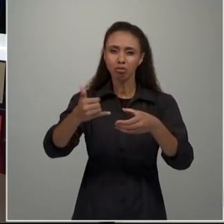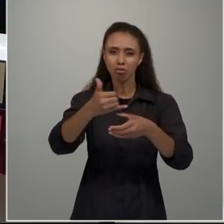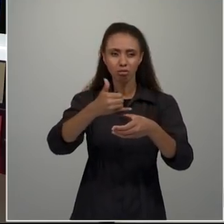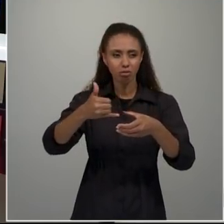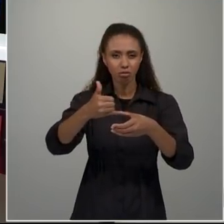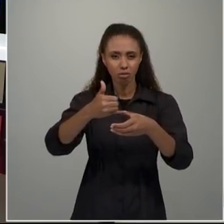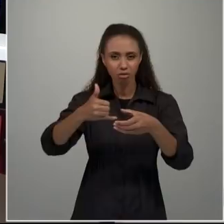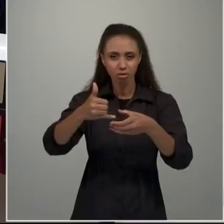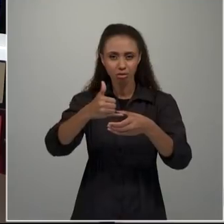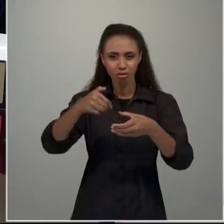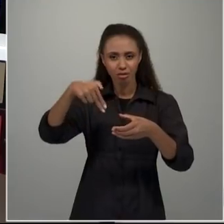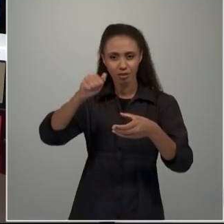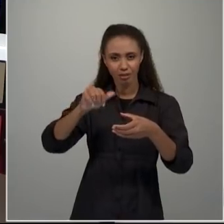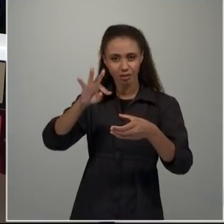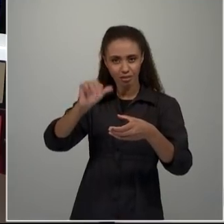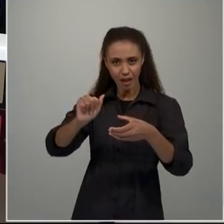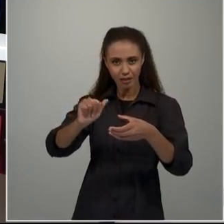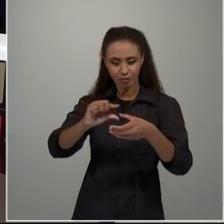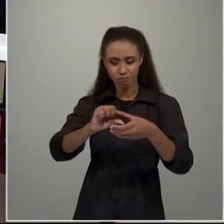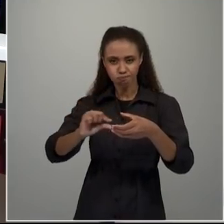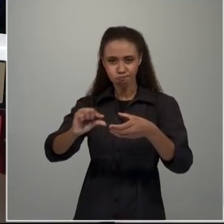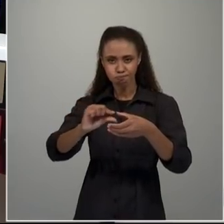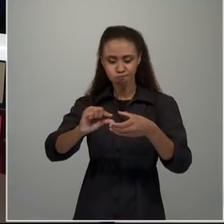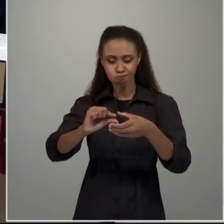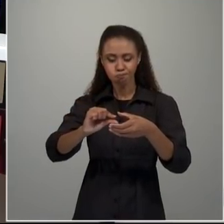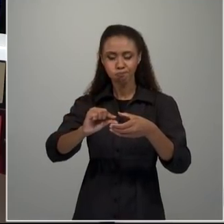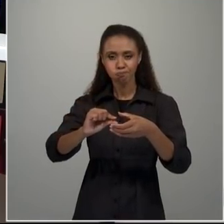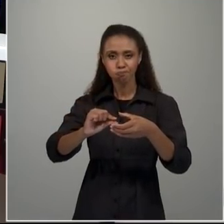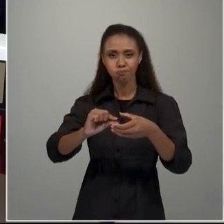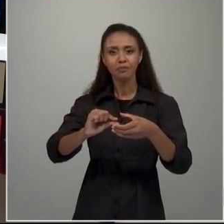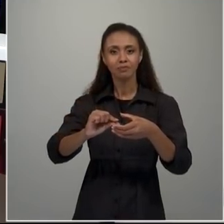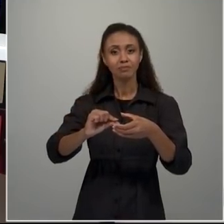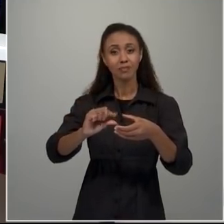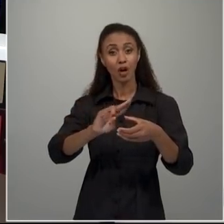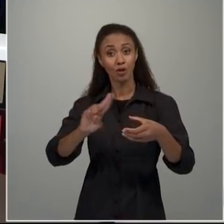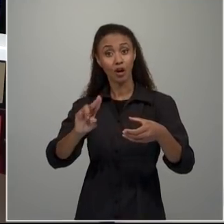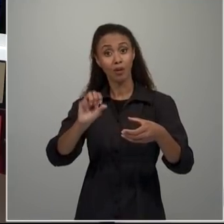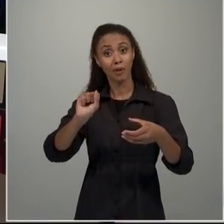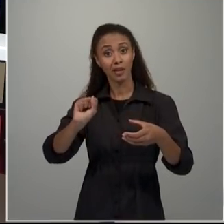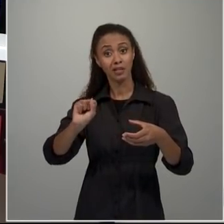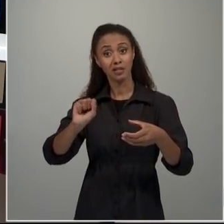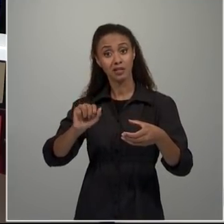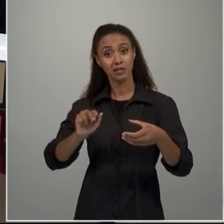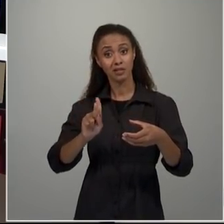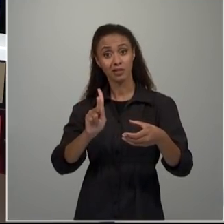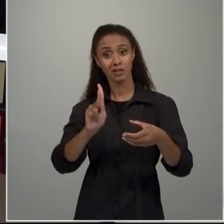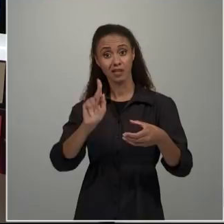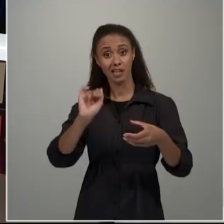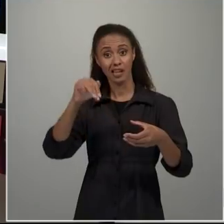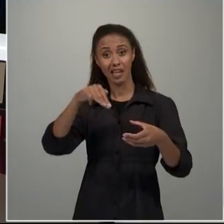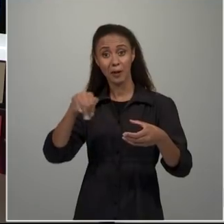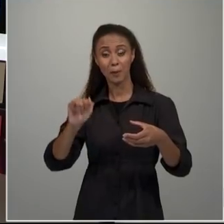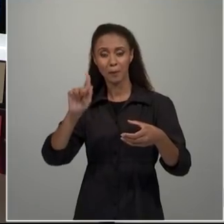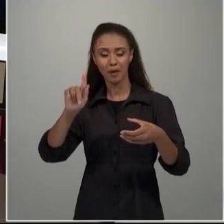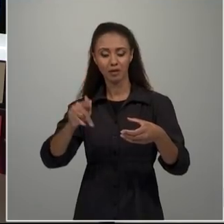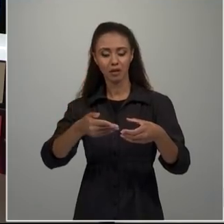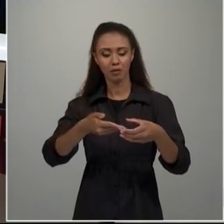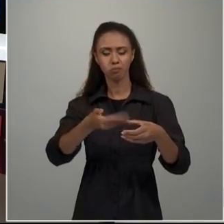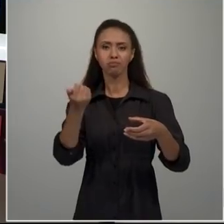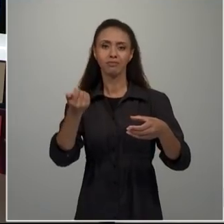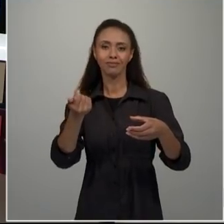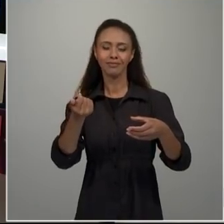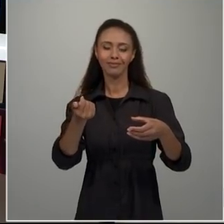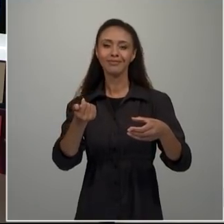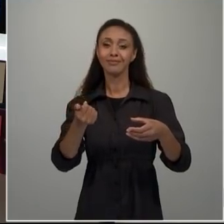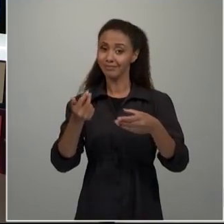aquela nata de cima e se chama skimming ou seja é algo muito profissional é superficial você vai tirar do tudo